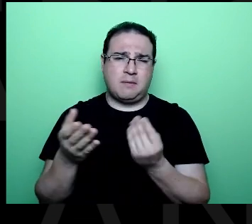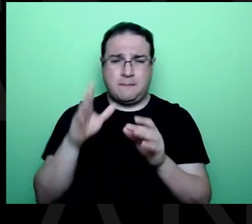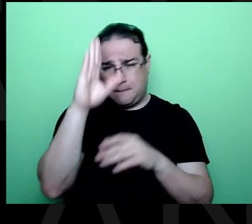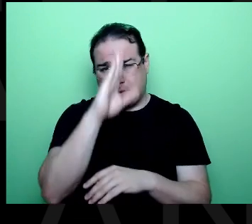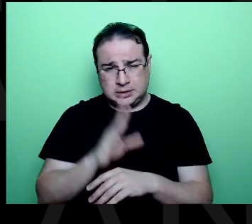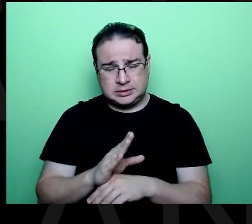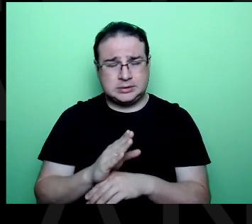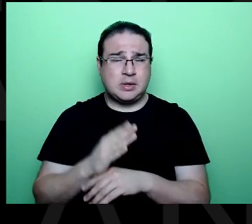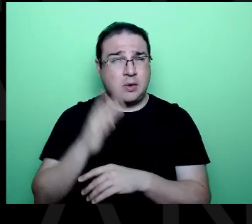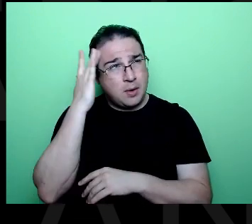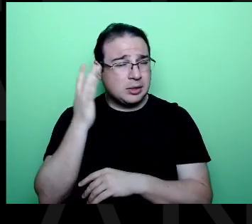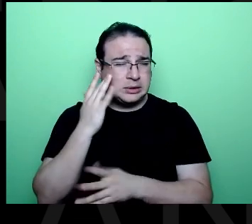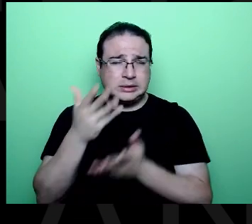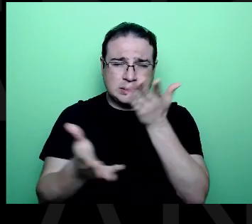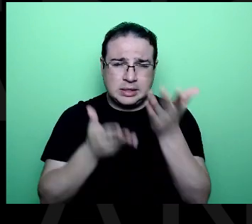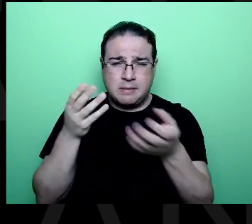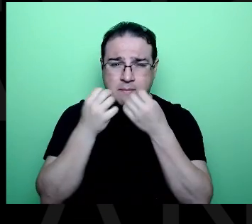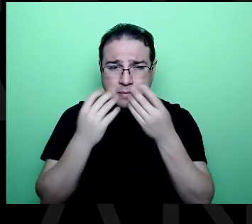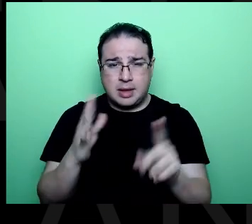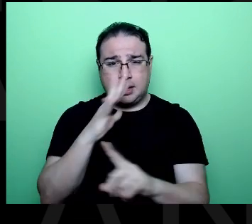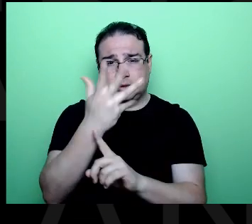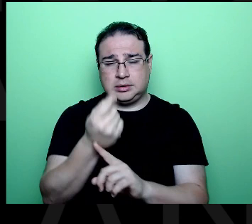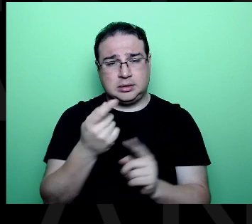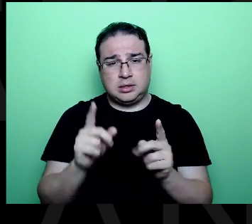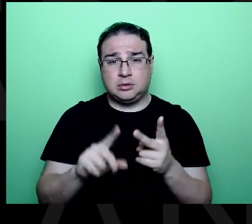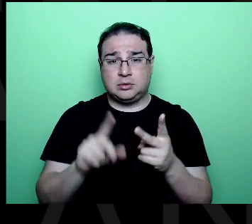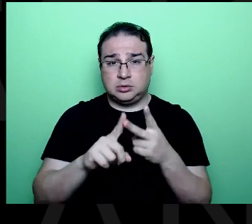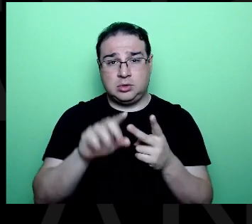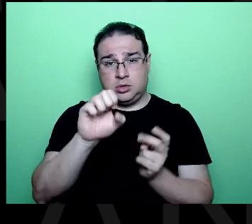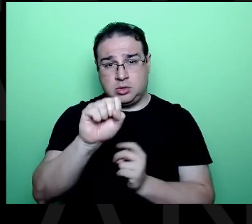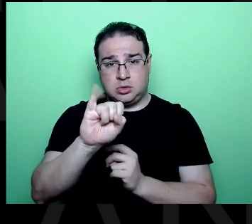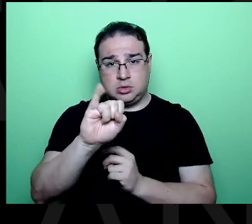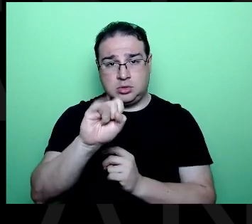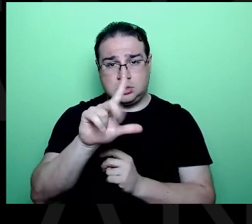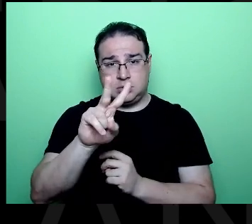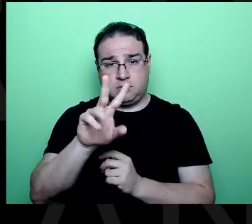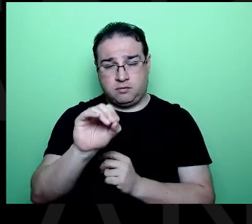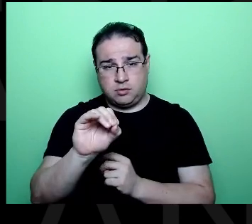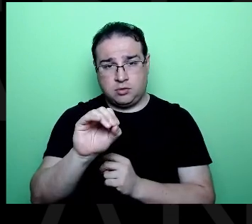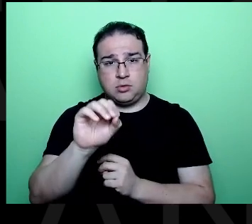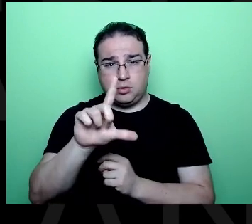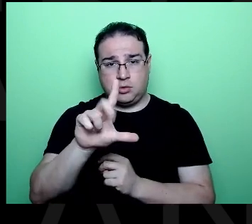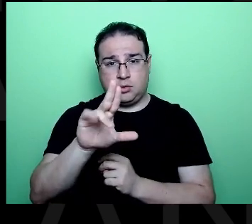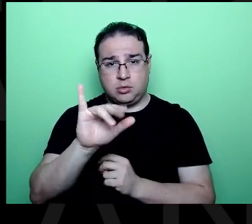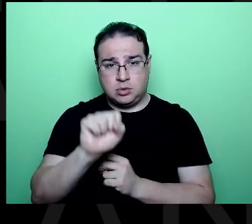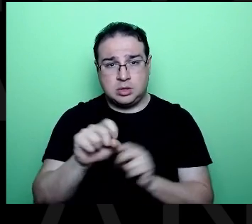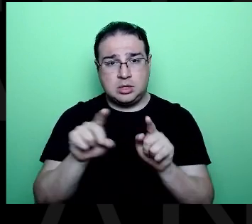tratou mal, mas eu acho que eu fiz aqui o livro do Silvio Luiz era mais ou menos contando